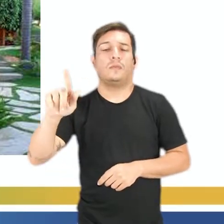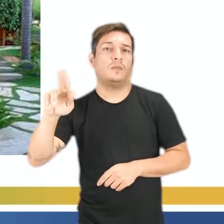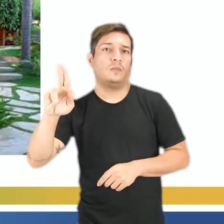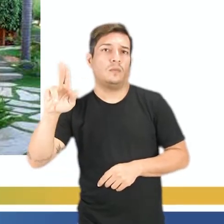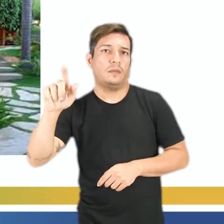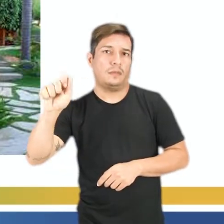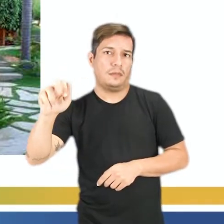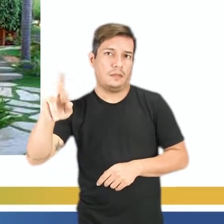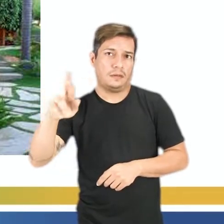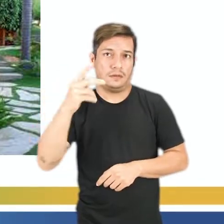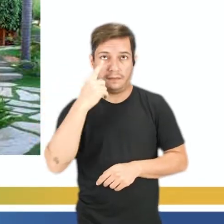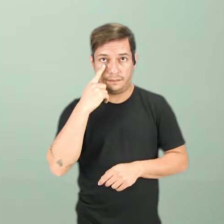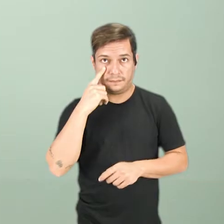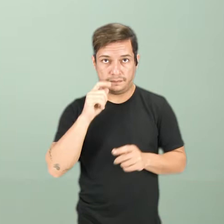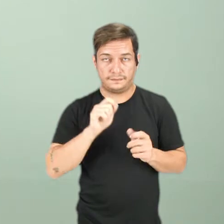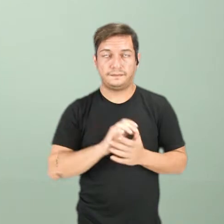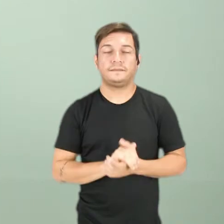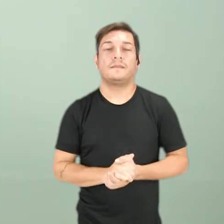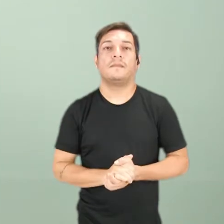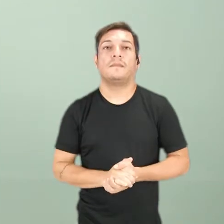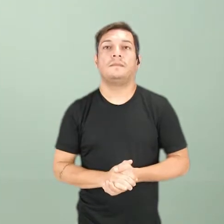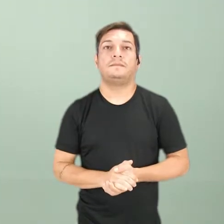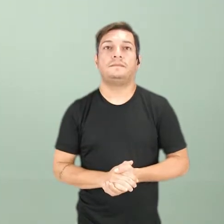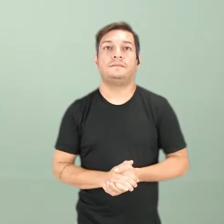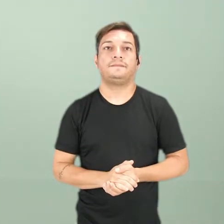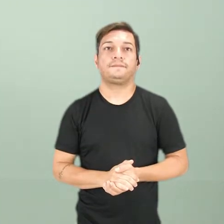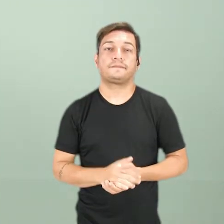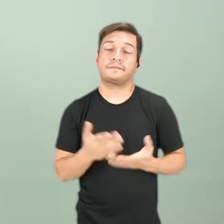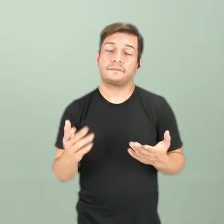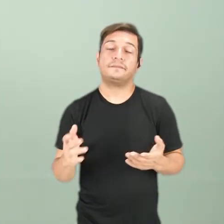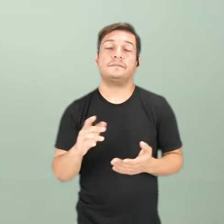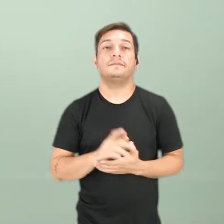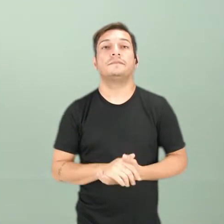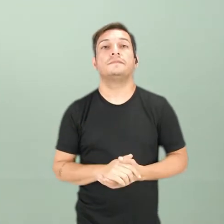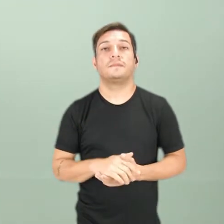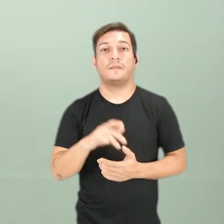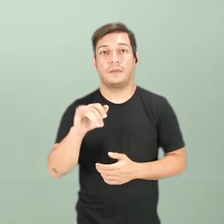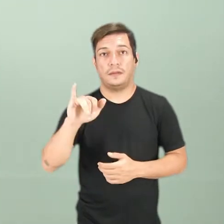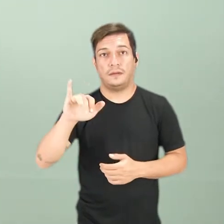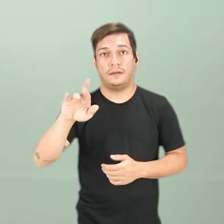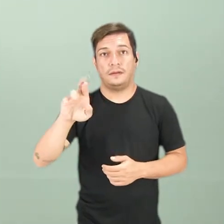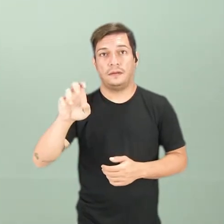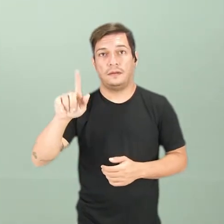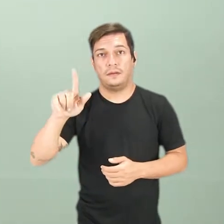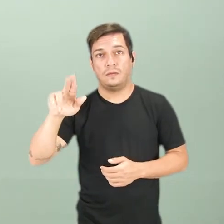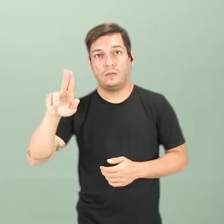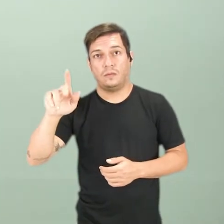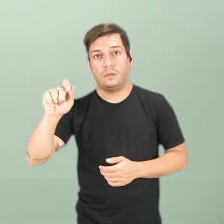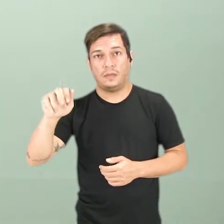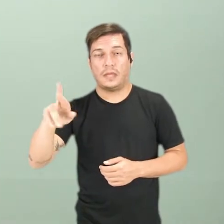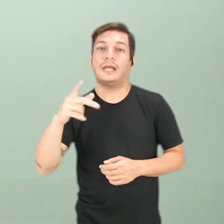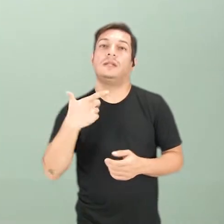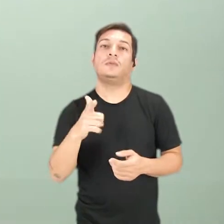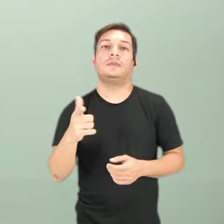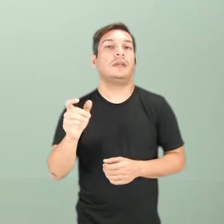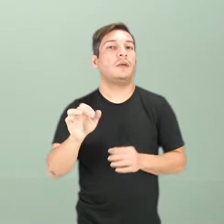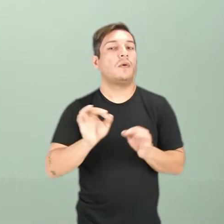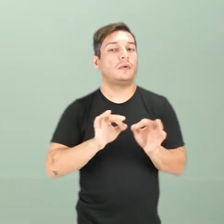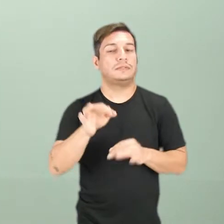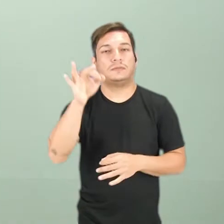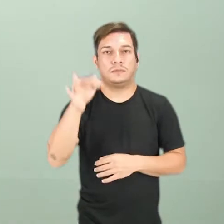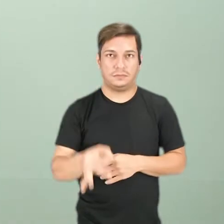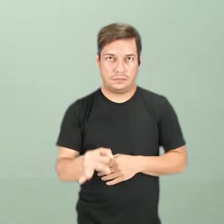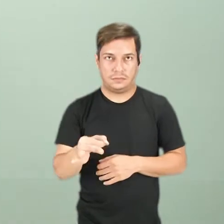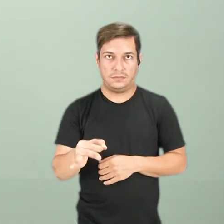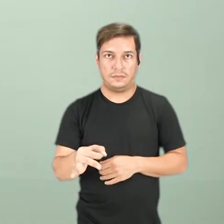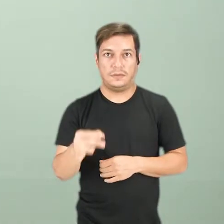irregular? Pode olhar para mim de novo. Algo irregular é algo que não tem uma forma certa, é algo